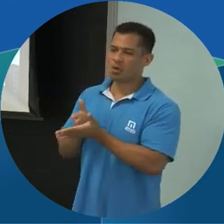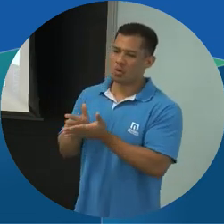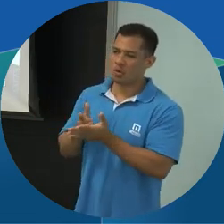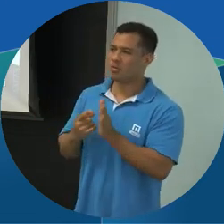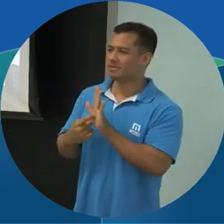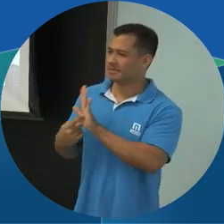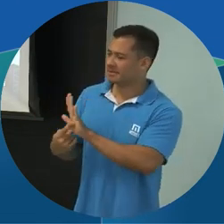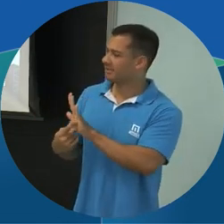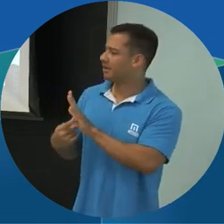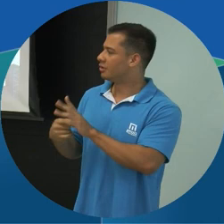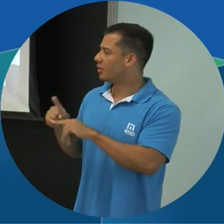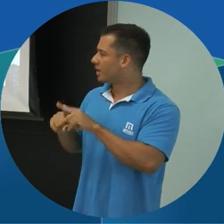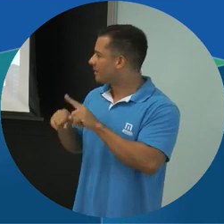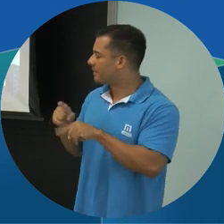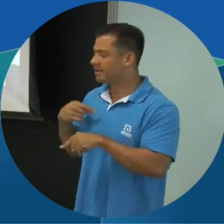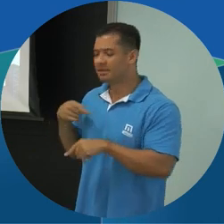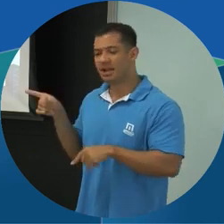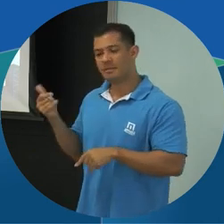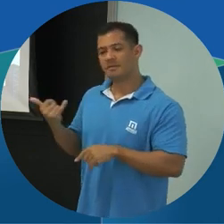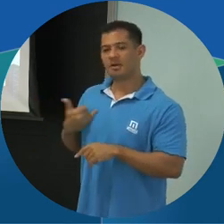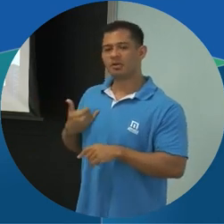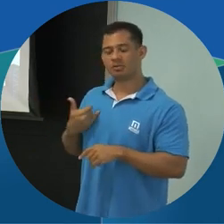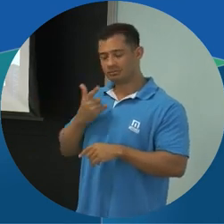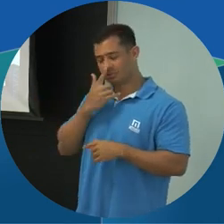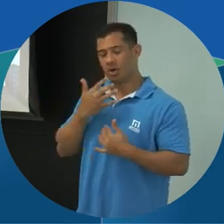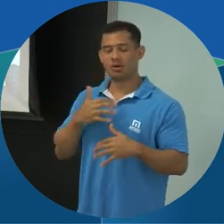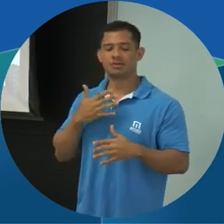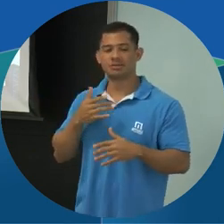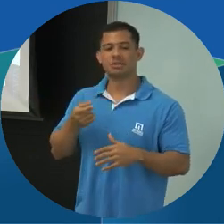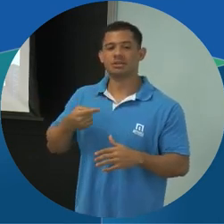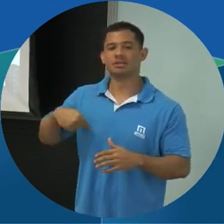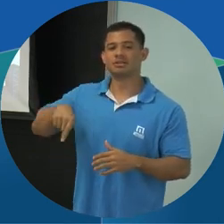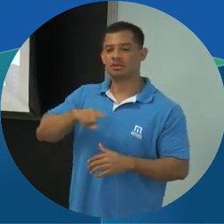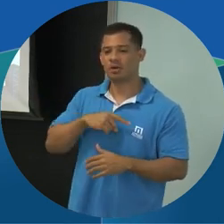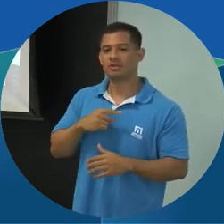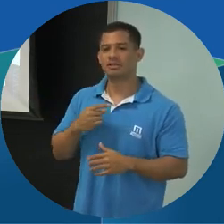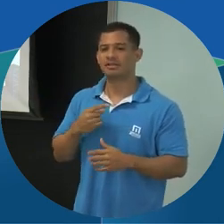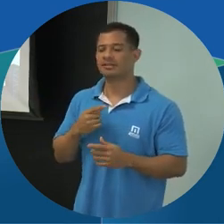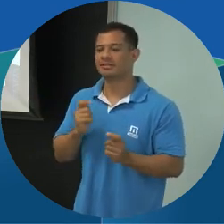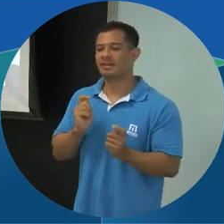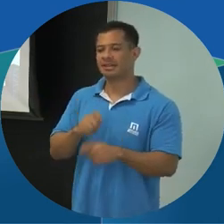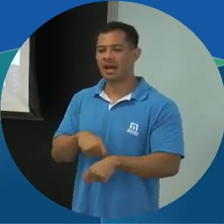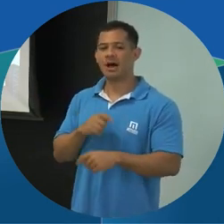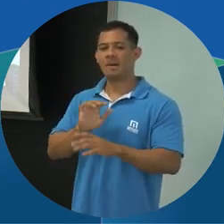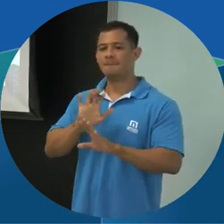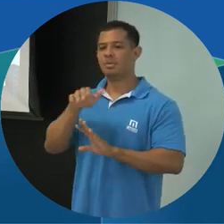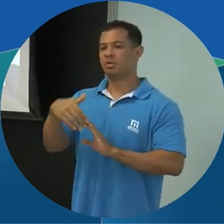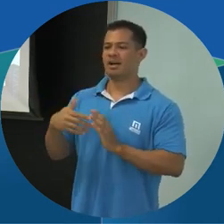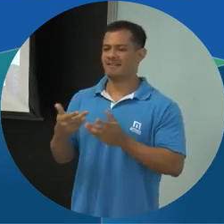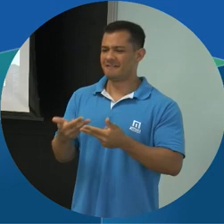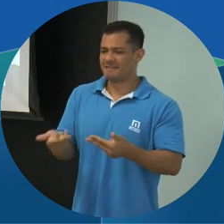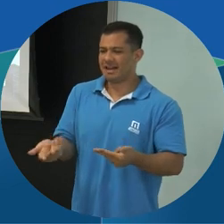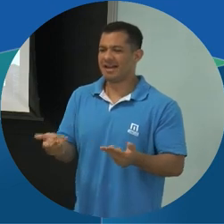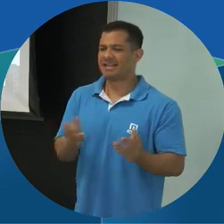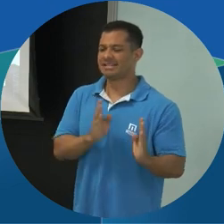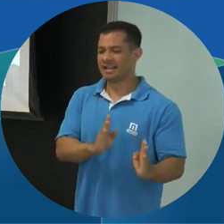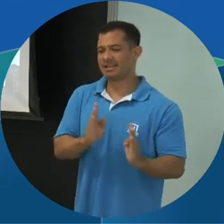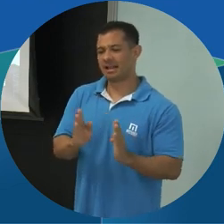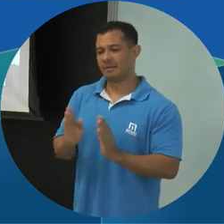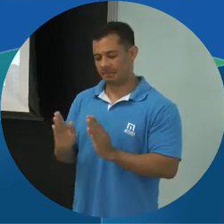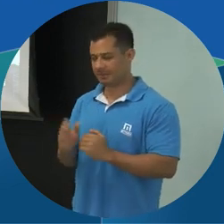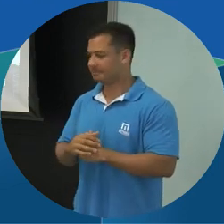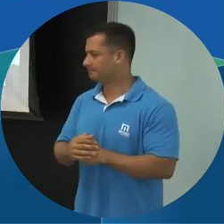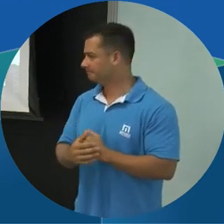apresentando o equipamento para ele, e ele falou assim, nossa, nós vamos conseguir pular várias etapas do processo com a aplicação do hidrogel. Eu falei,